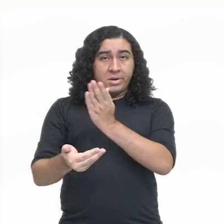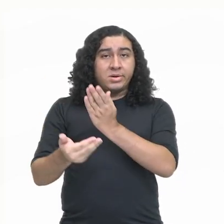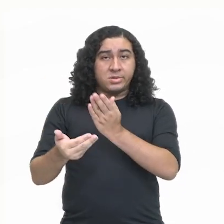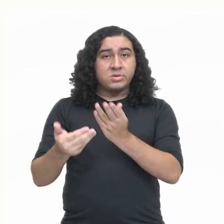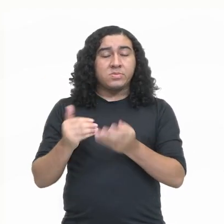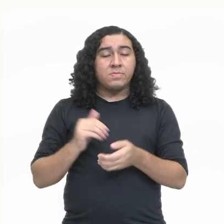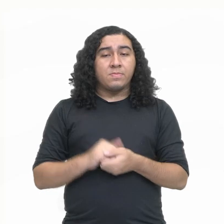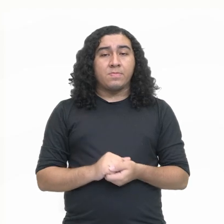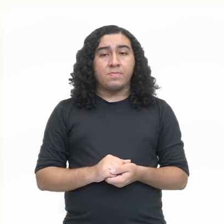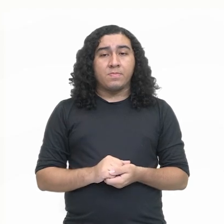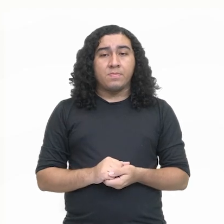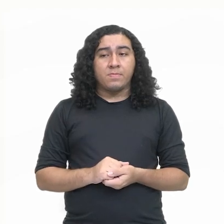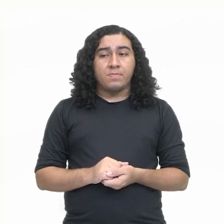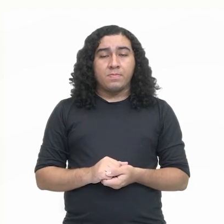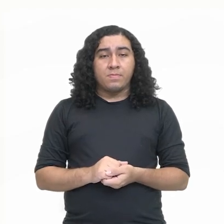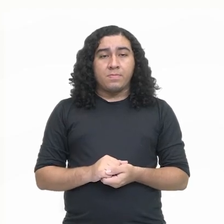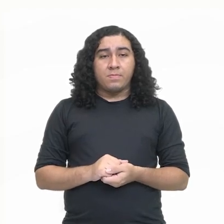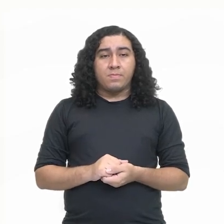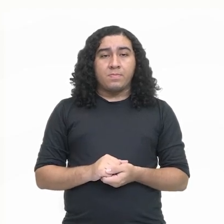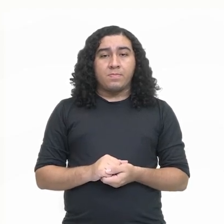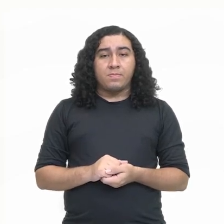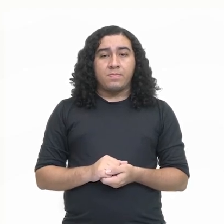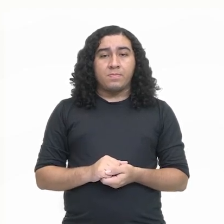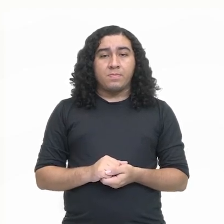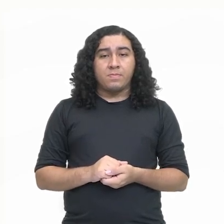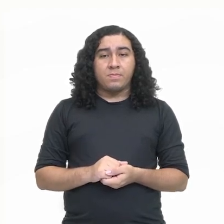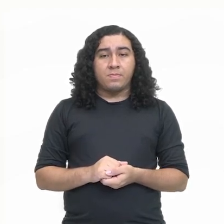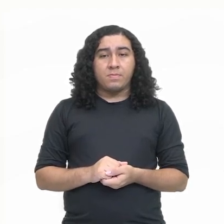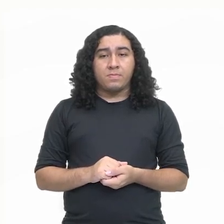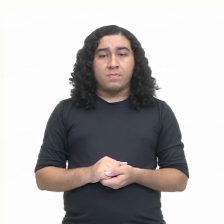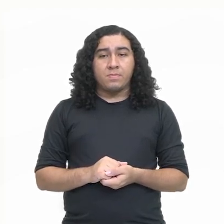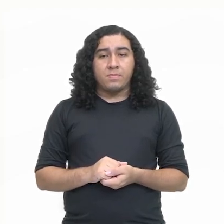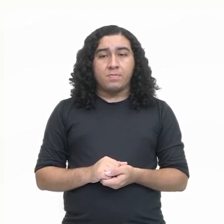gasto de energia.